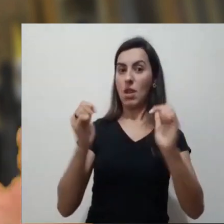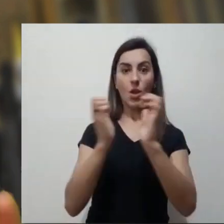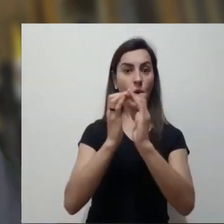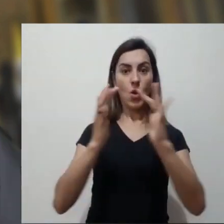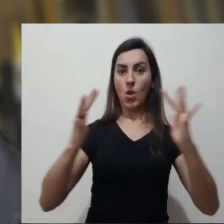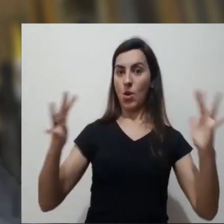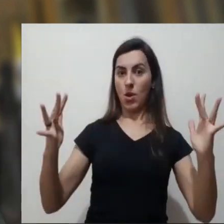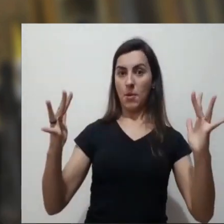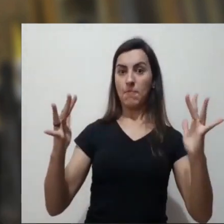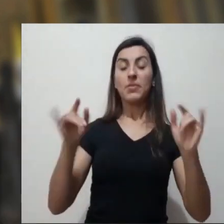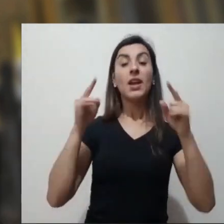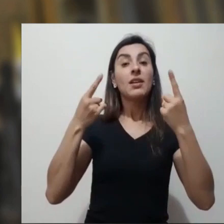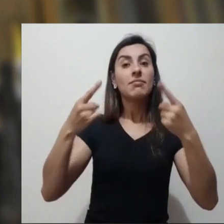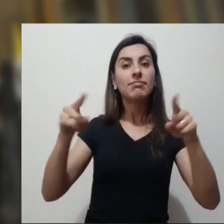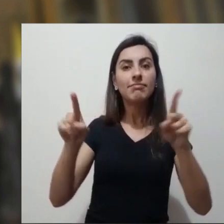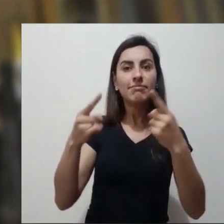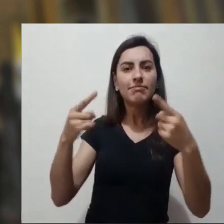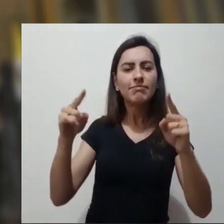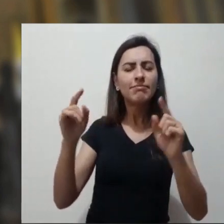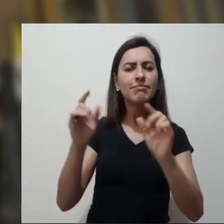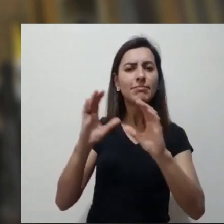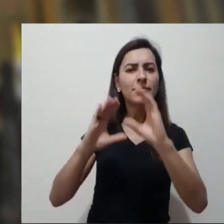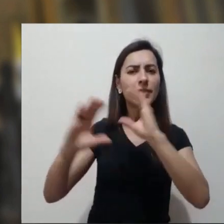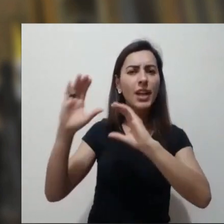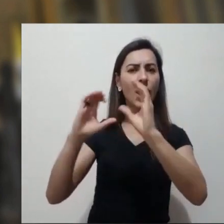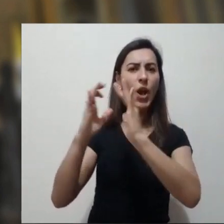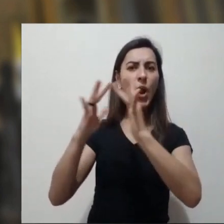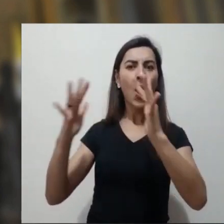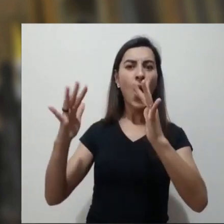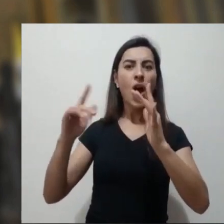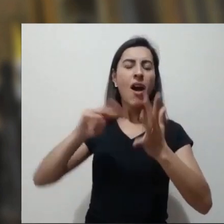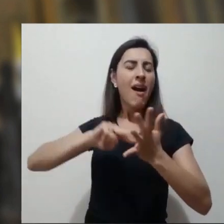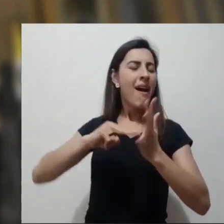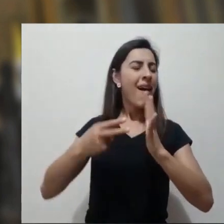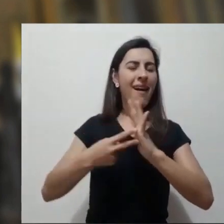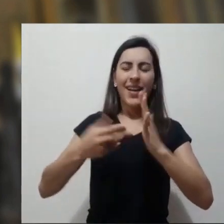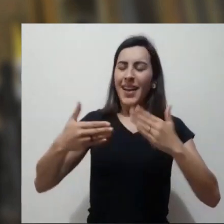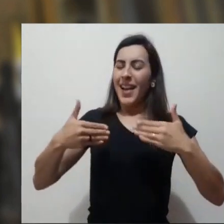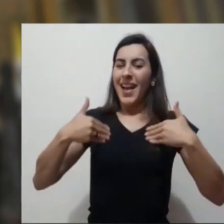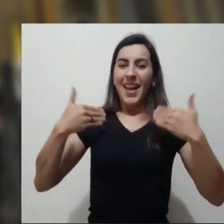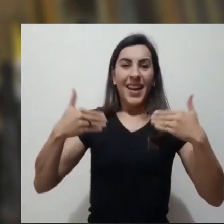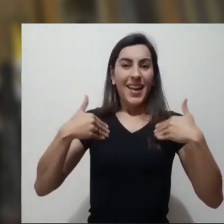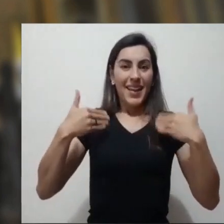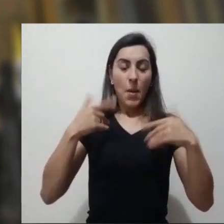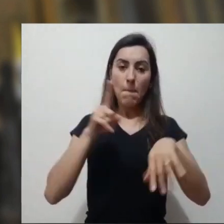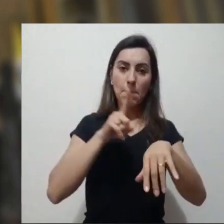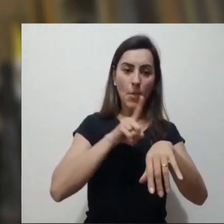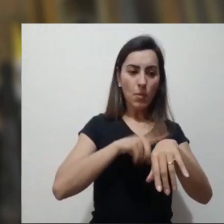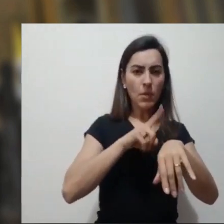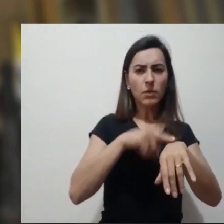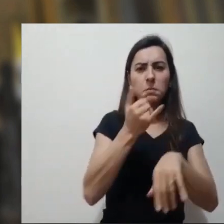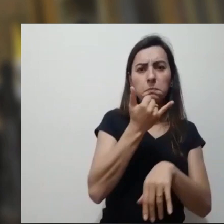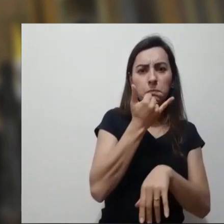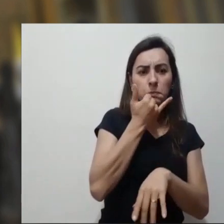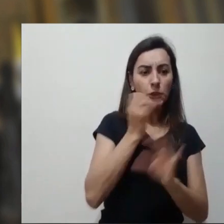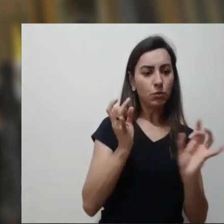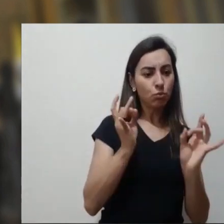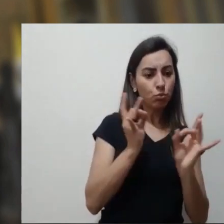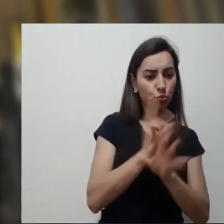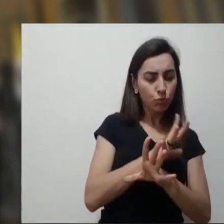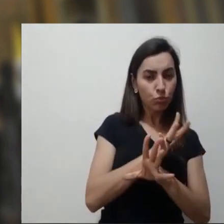hino expressa a nossa alegria e ele vem logo depois do ato penitencial, porque